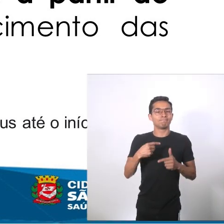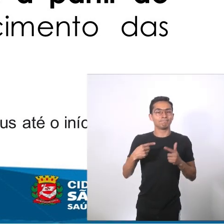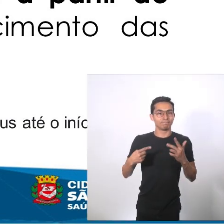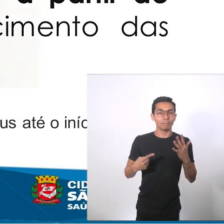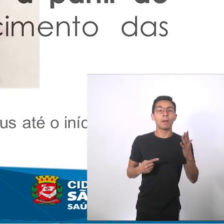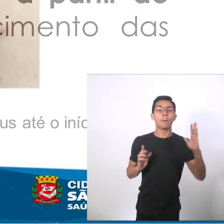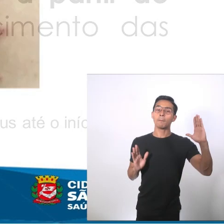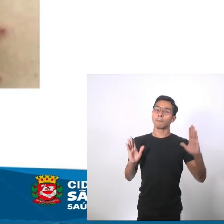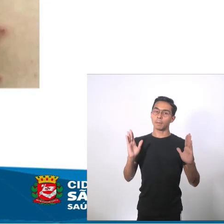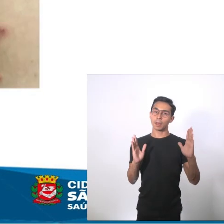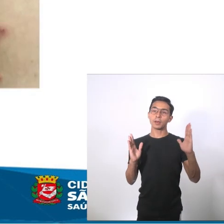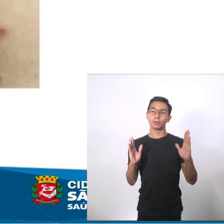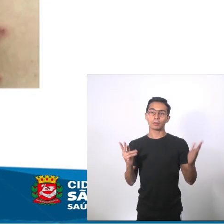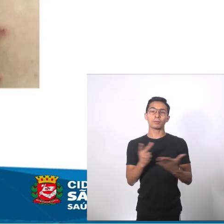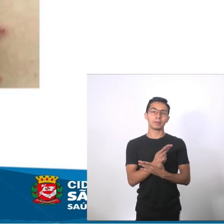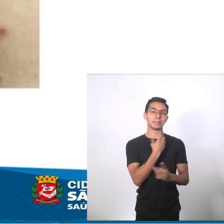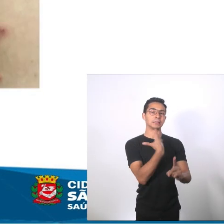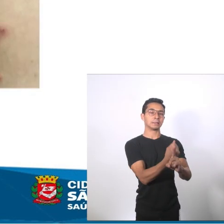doença.